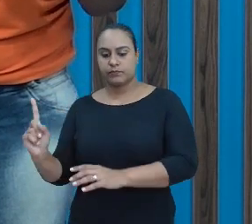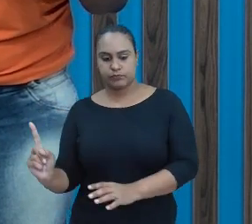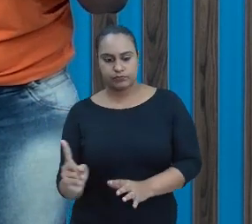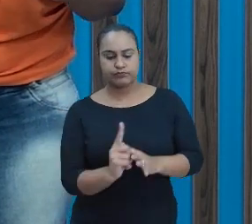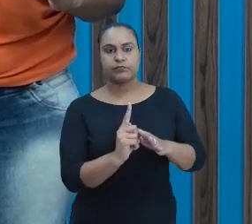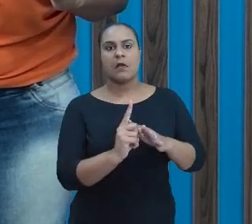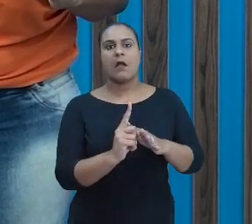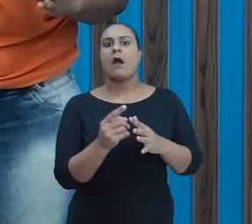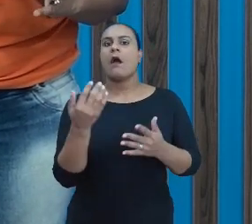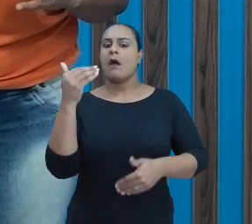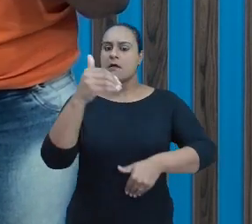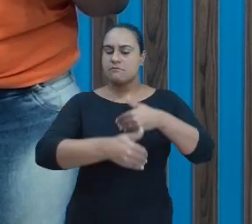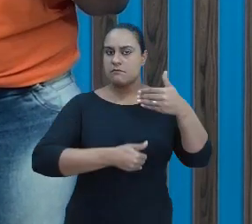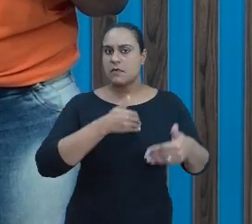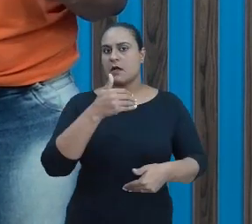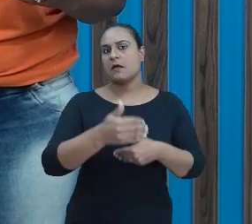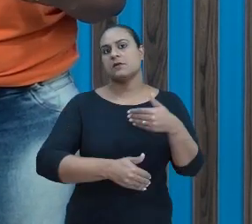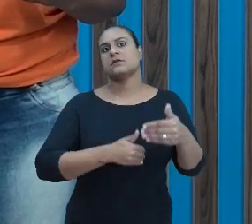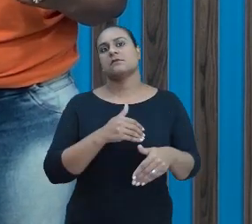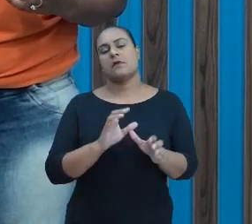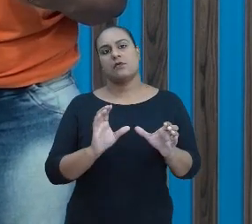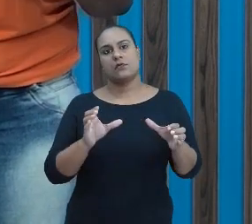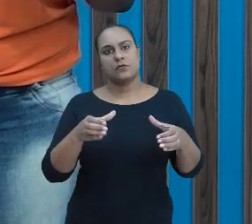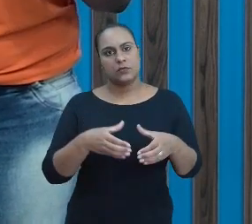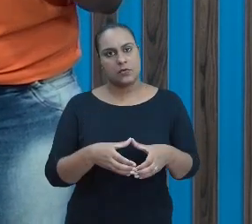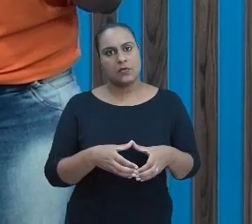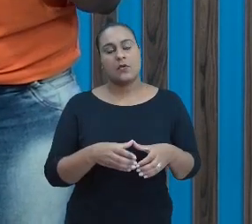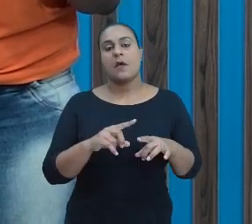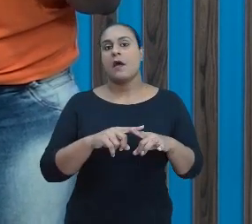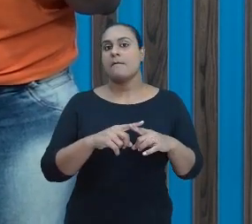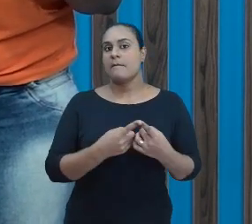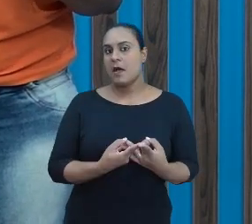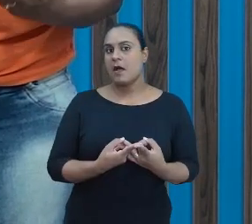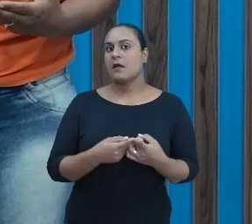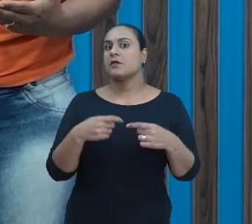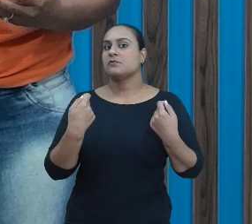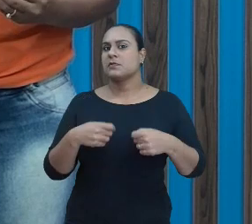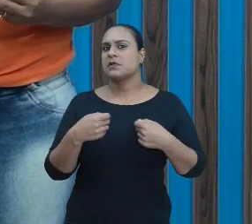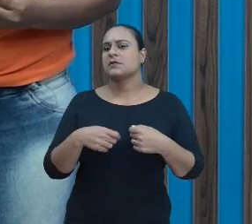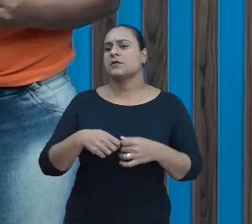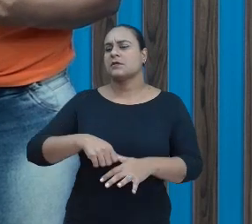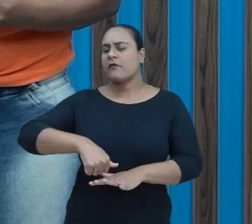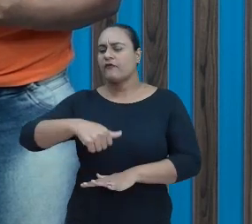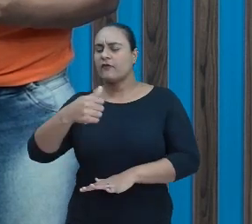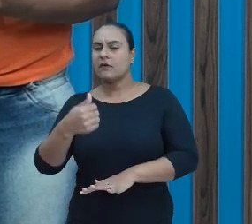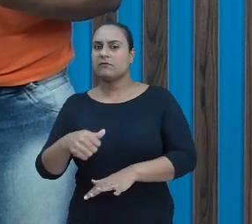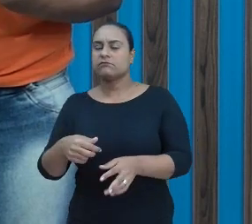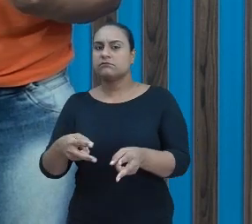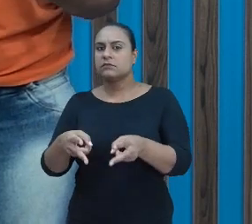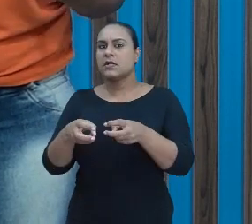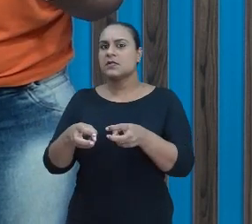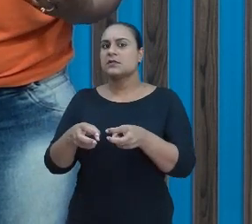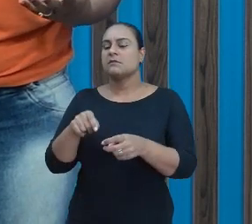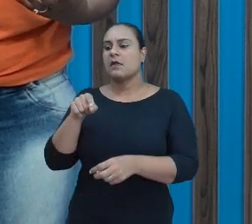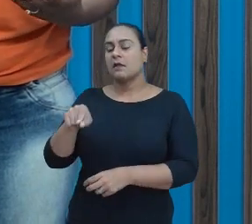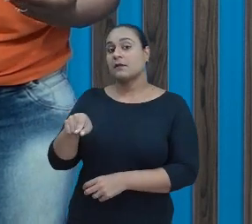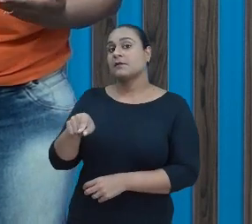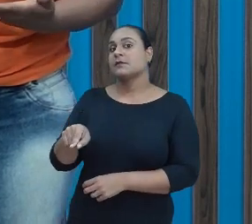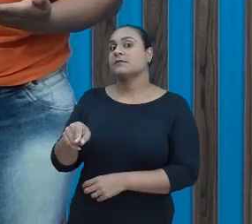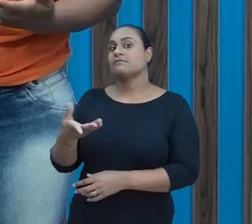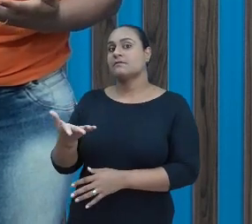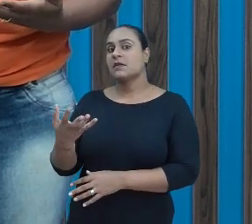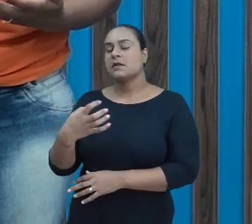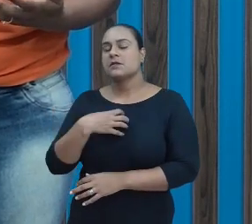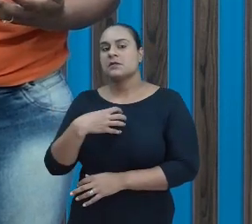todo, do jeito dele, mas ele precisa ser contemplado de maneira significativa. E ele precisa sentir-se acolhido. E